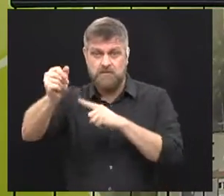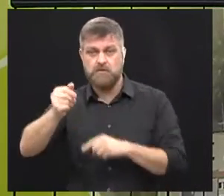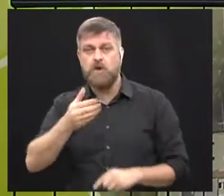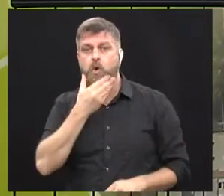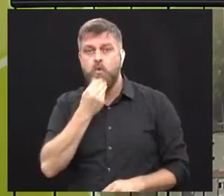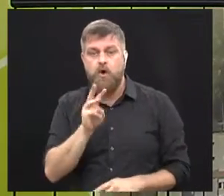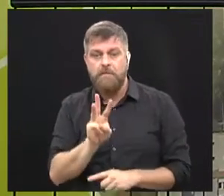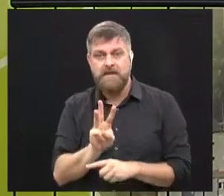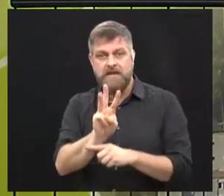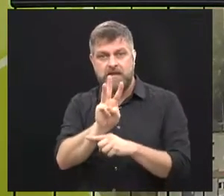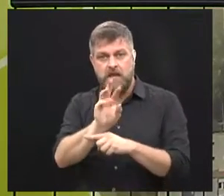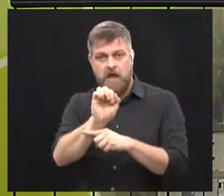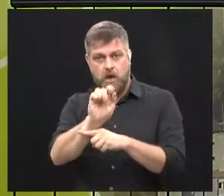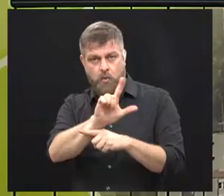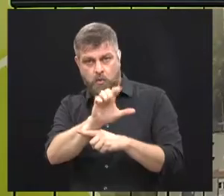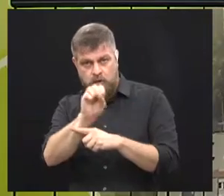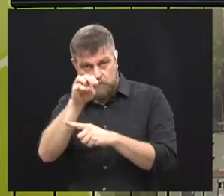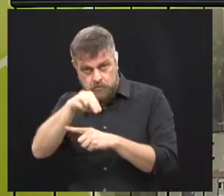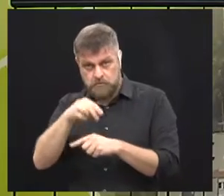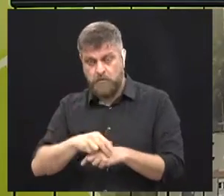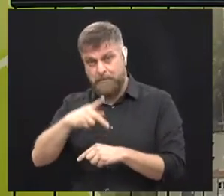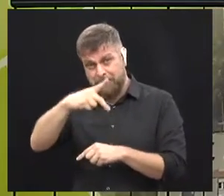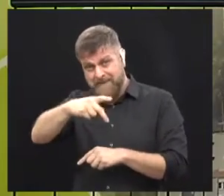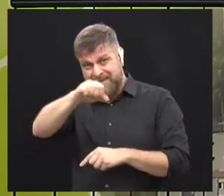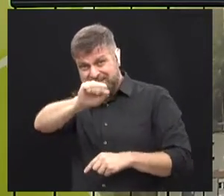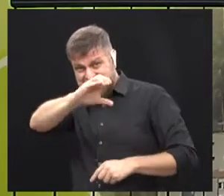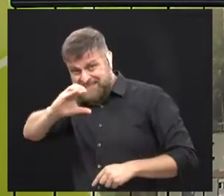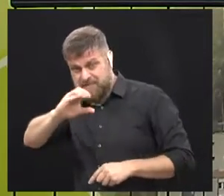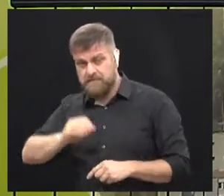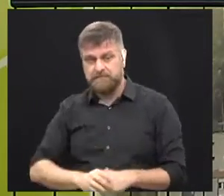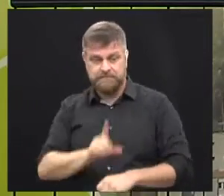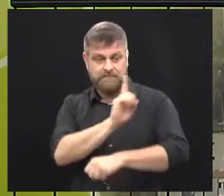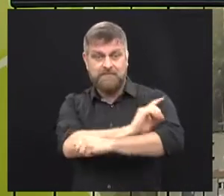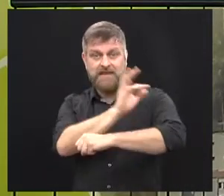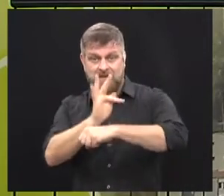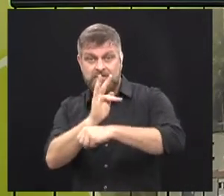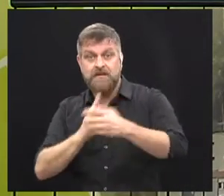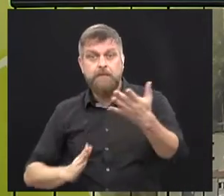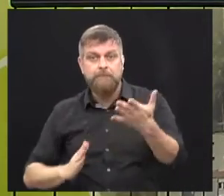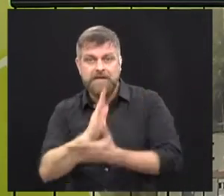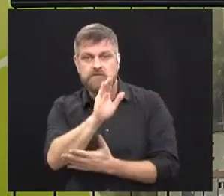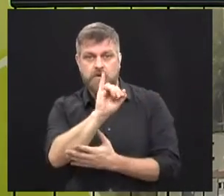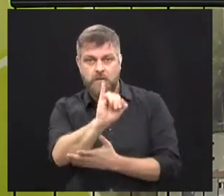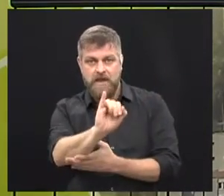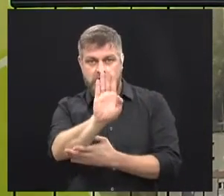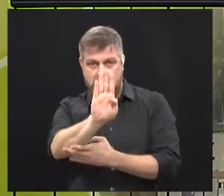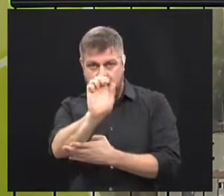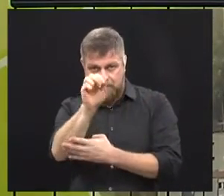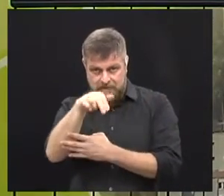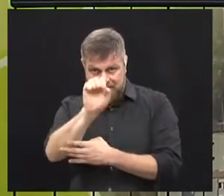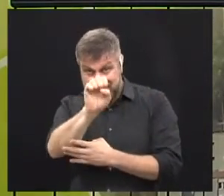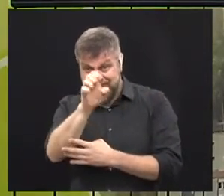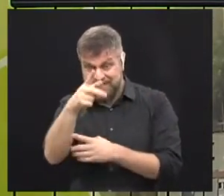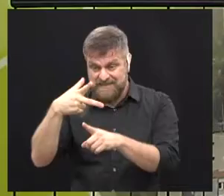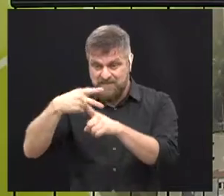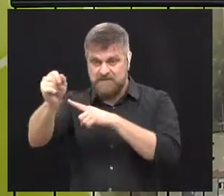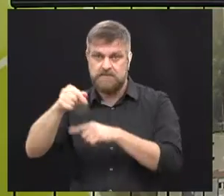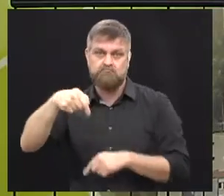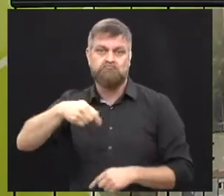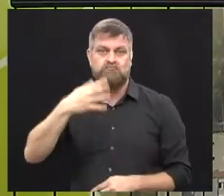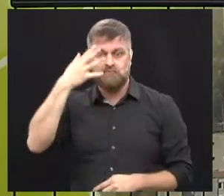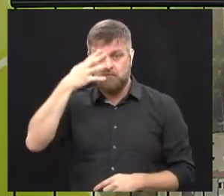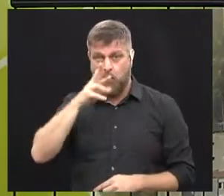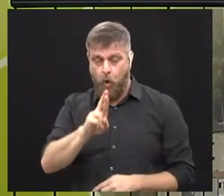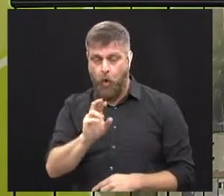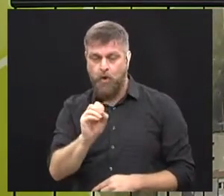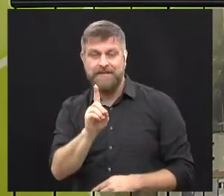ficar com Wilson Lima, do PSC. Distrito Federal, eleito em Ibanez, venceu o candidato Rodrigo